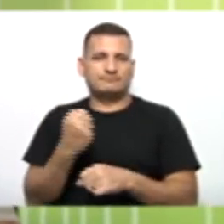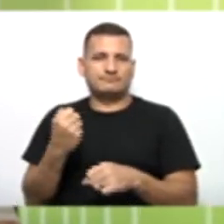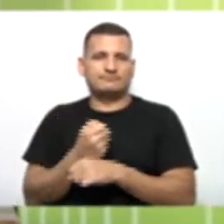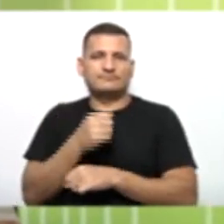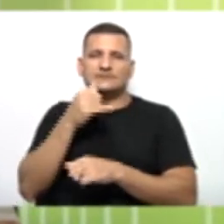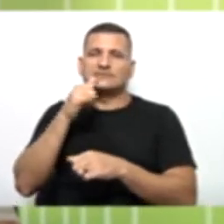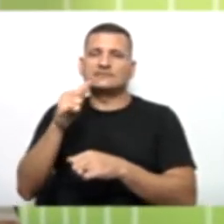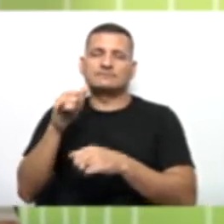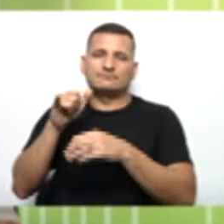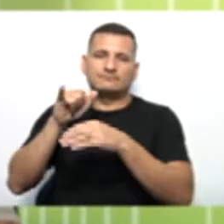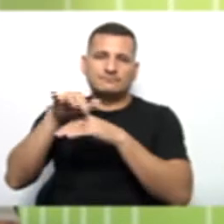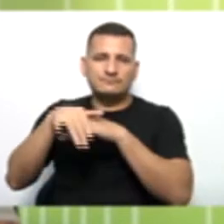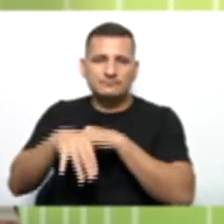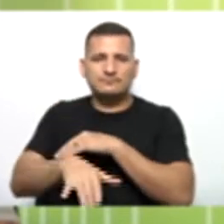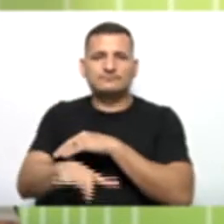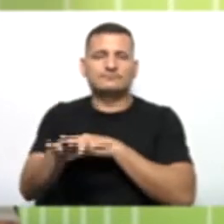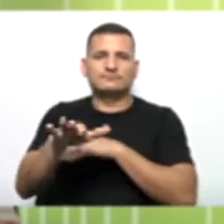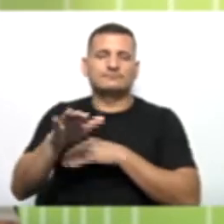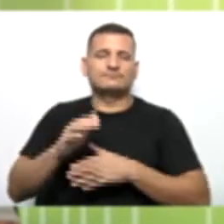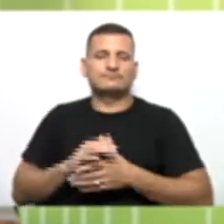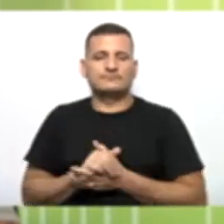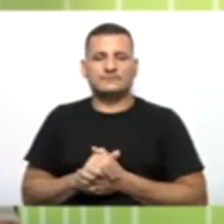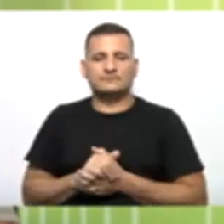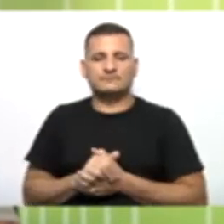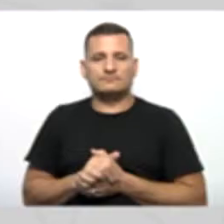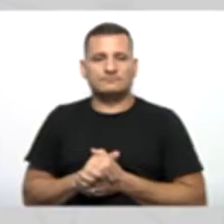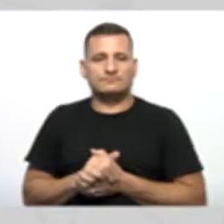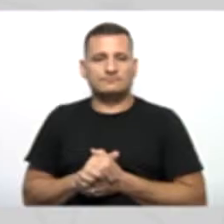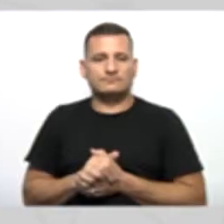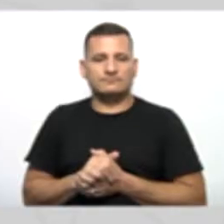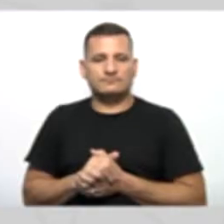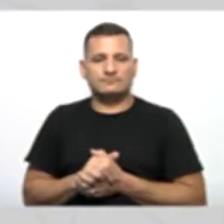que queimar combustível para produzir essa energia.